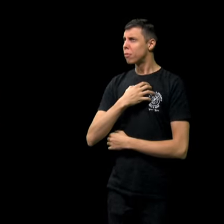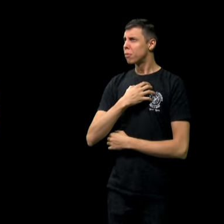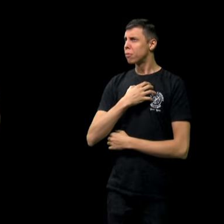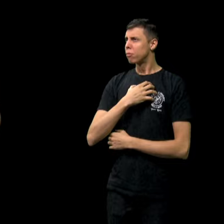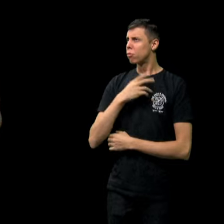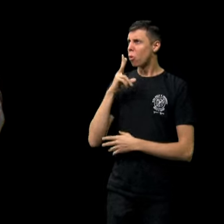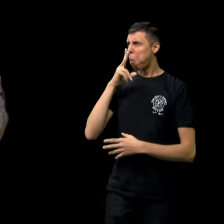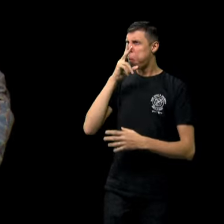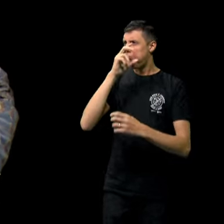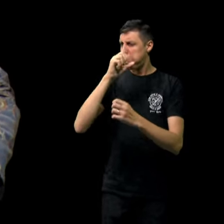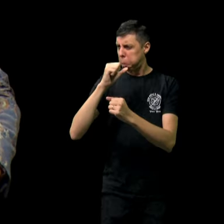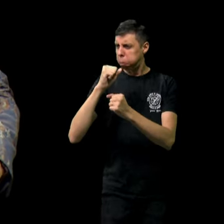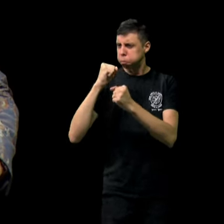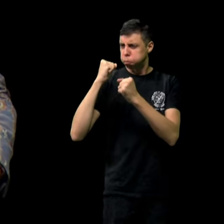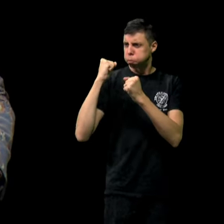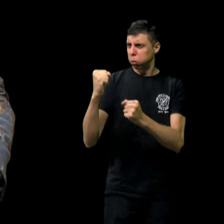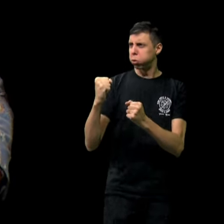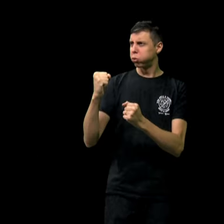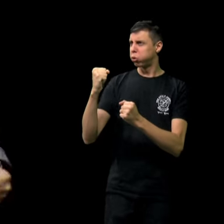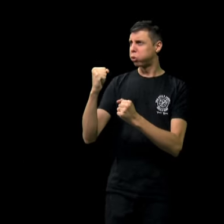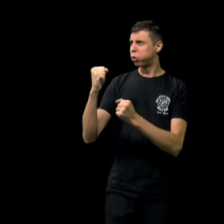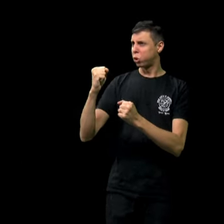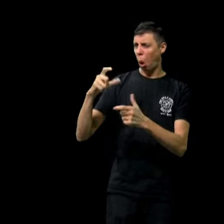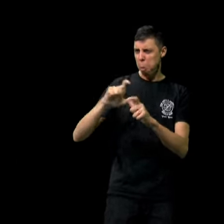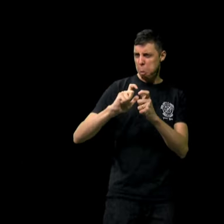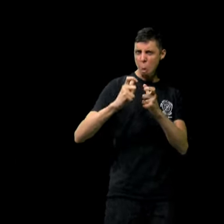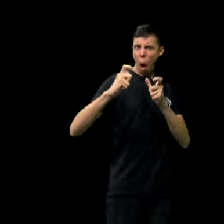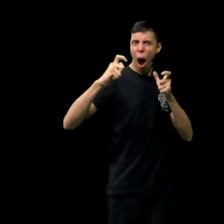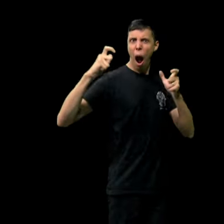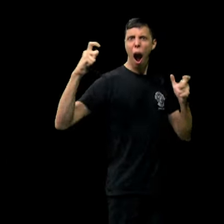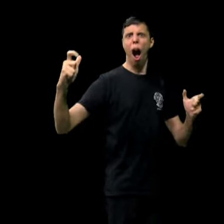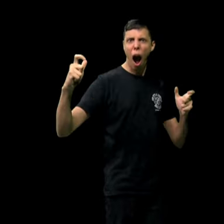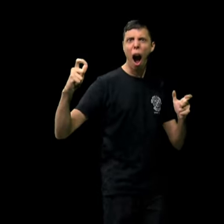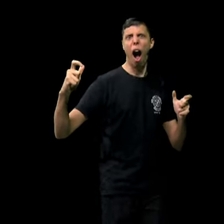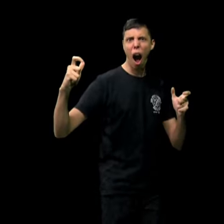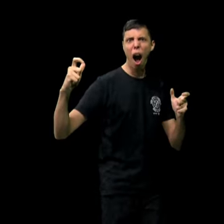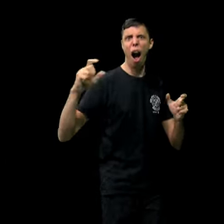postrer estado será muito grande.